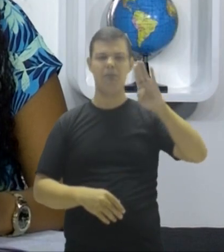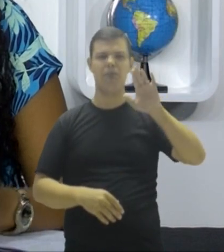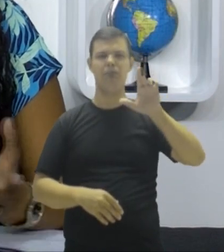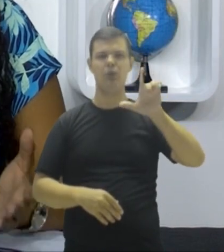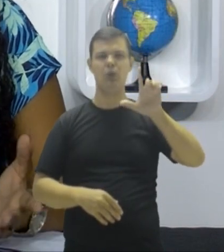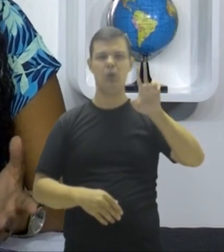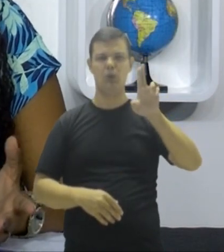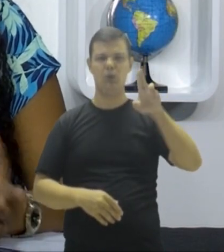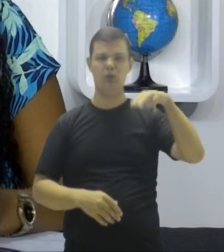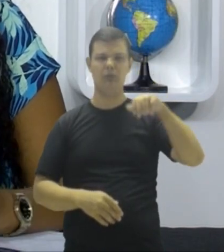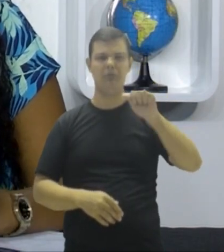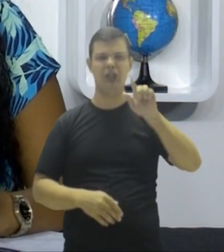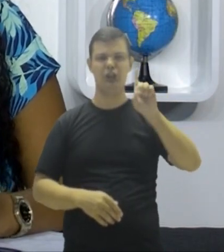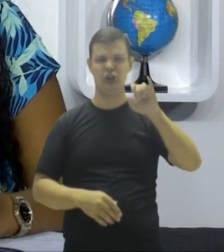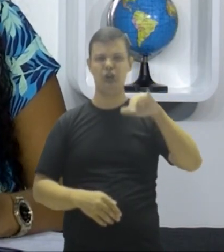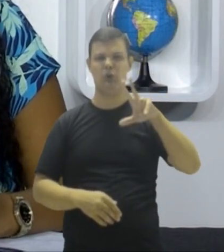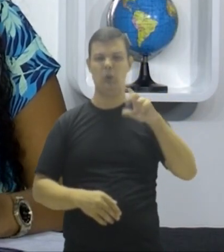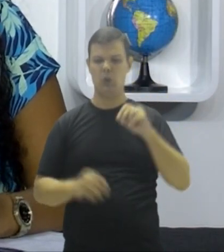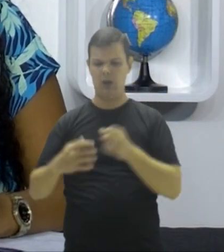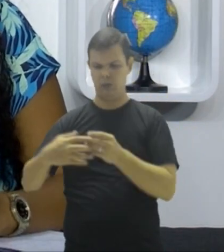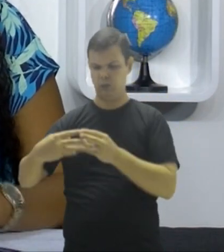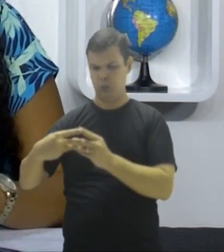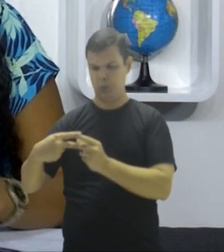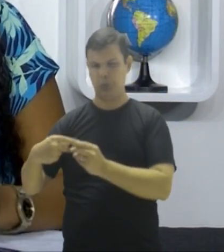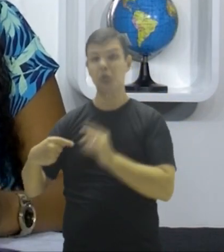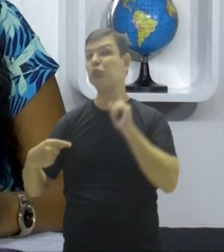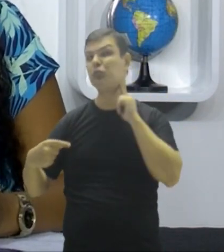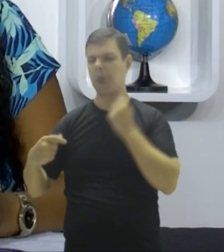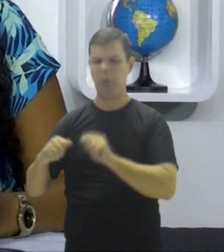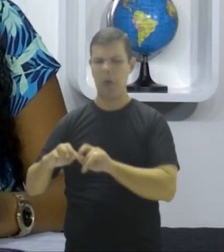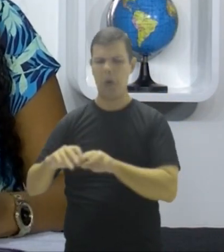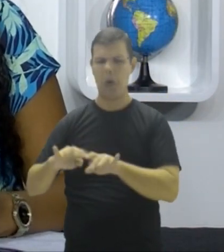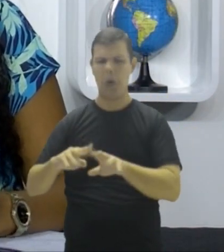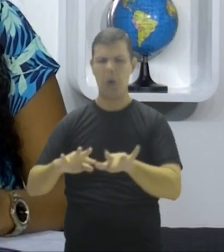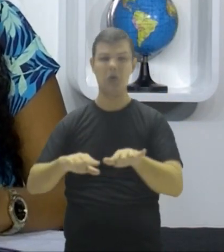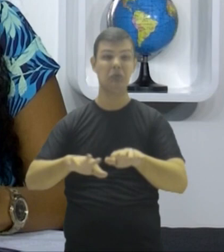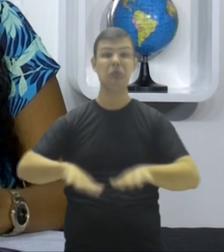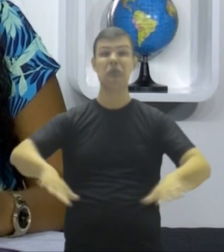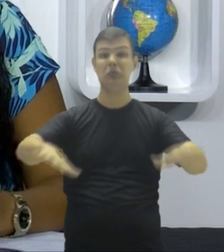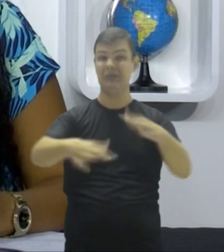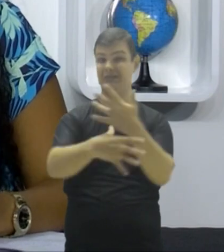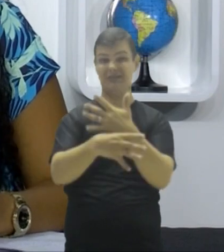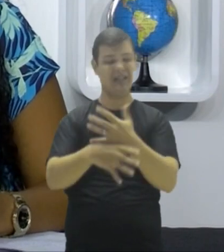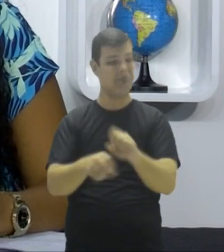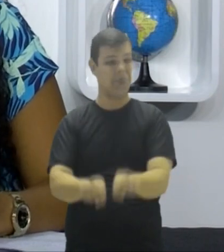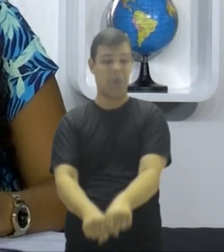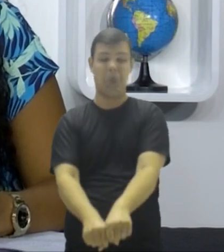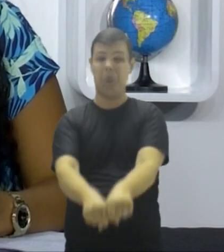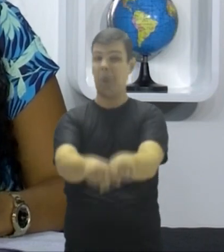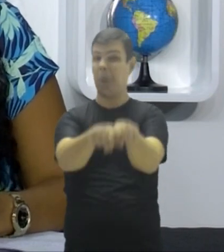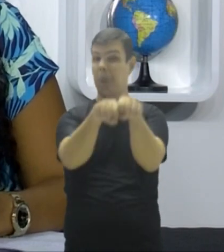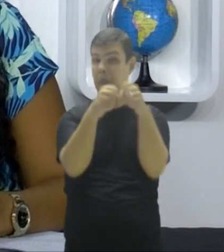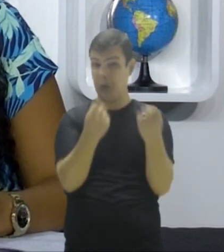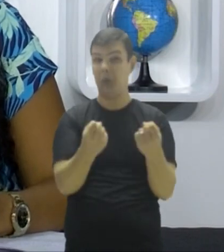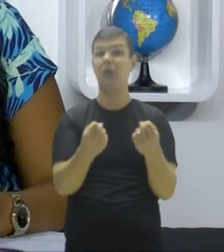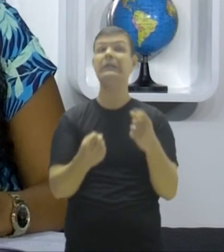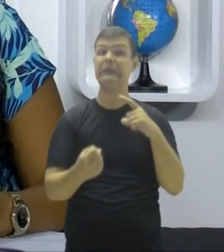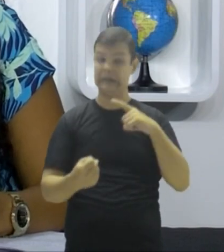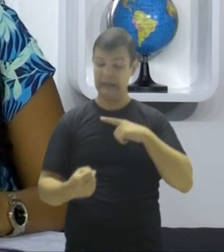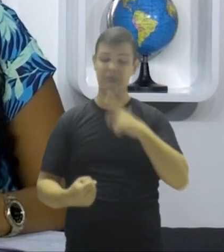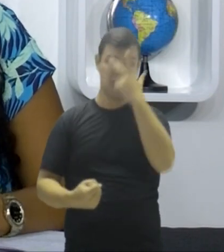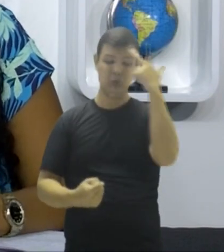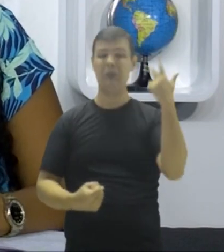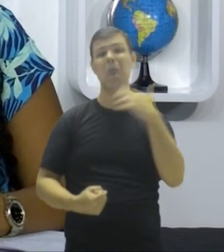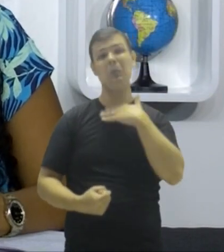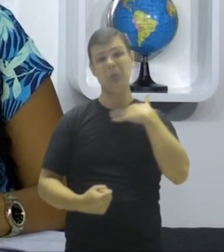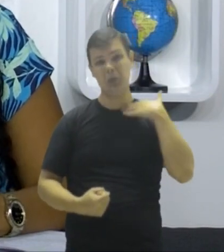Gerais, e aquele despejo todo, aquele rejeito todo, devastou a cidade, acabou com a cidade, inclusive teve perda